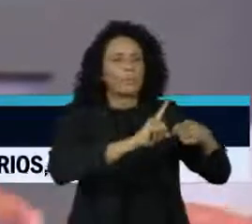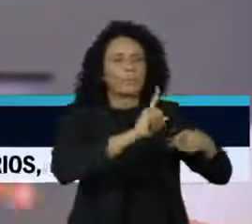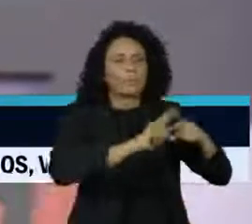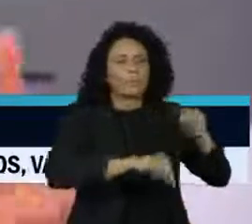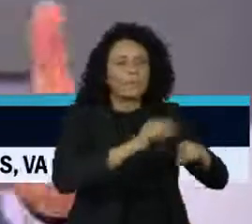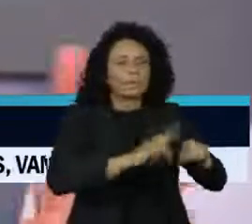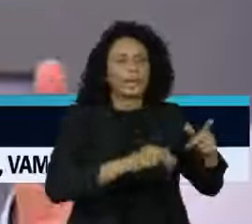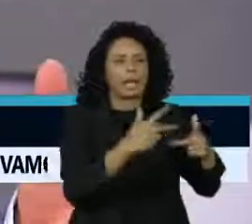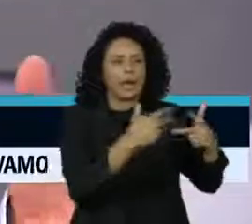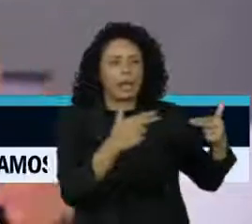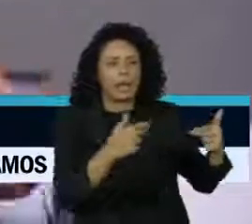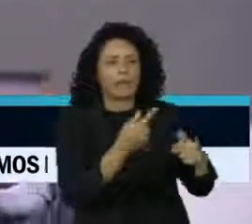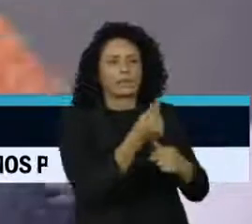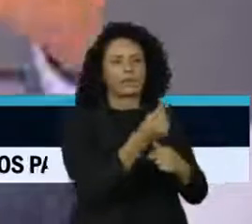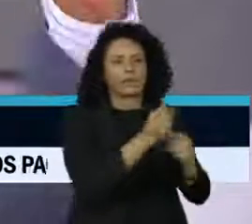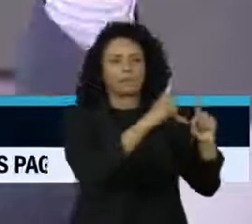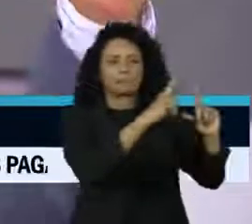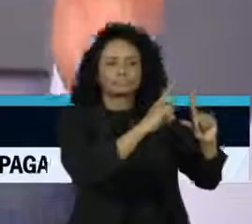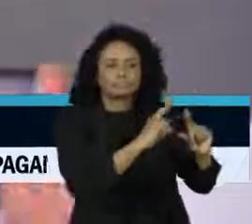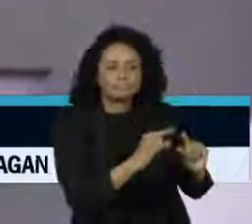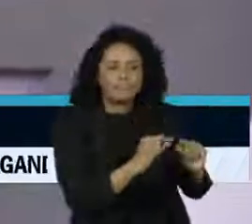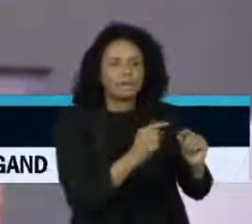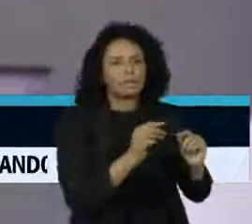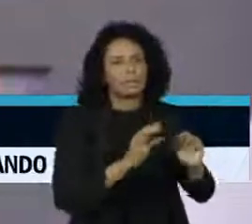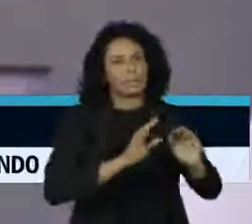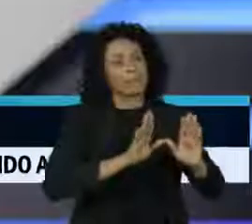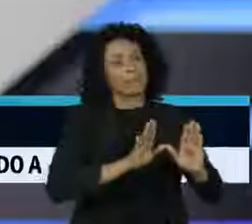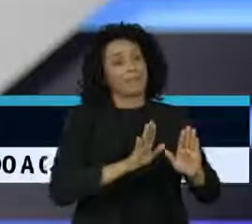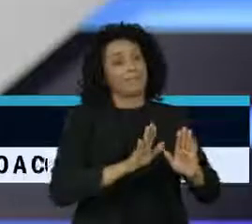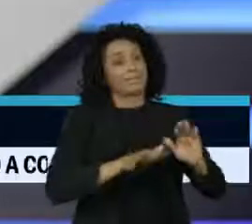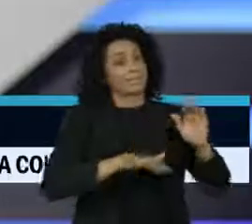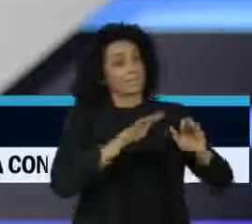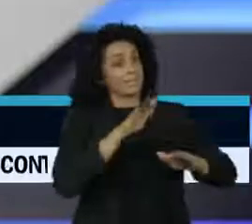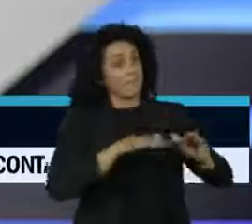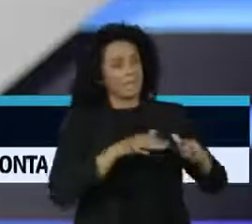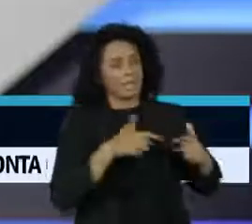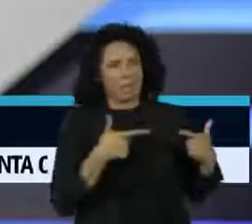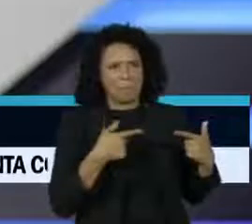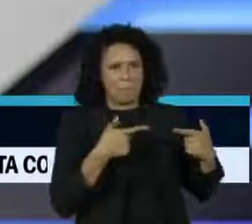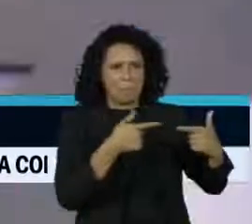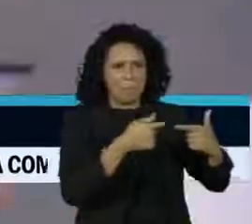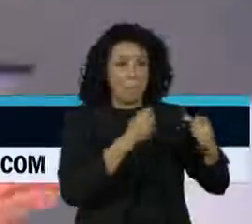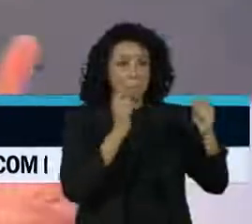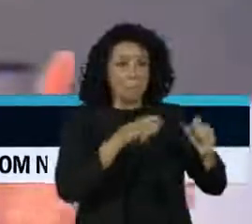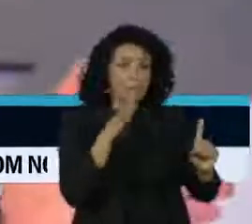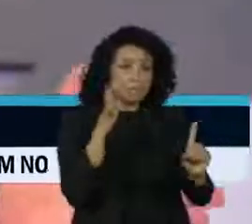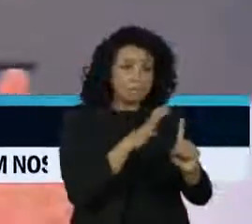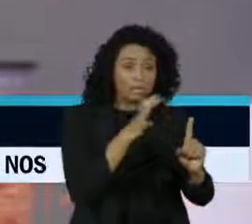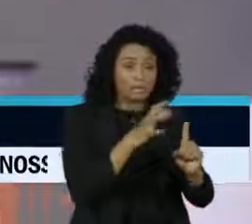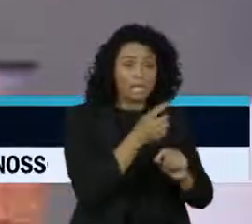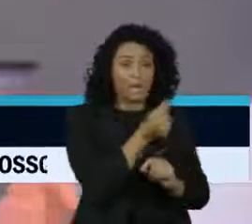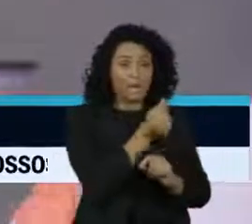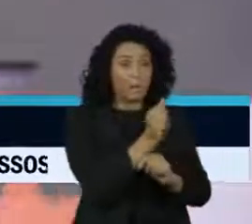que localizada, ainda que pontual, pode explodir os preços. A gente tem visto projeções com uma amplitude sem precedentes.